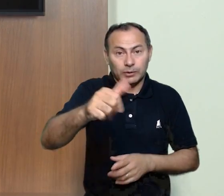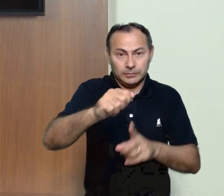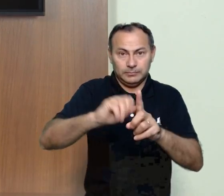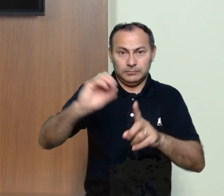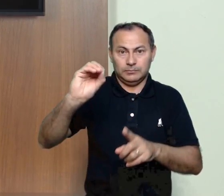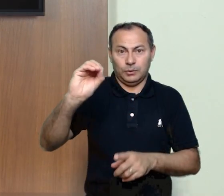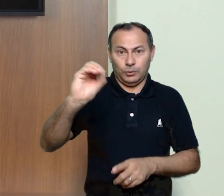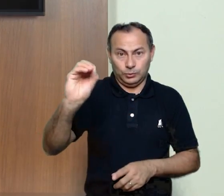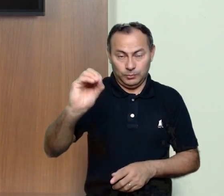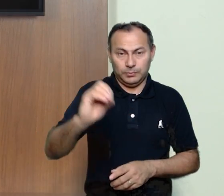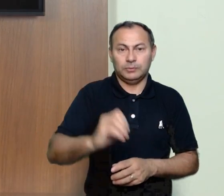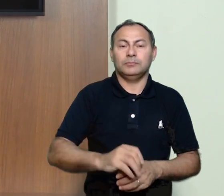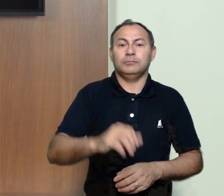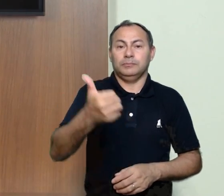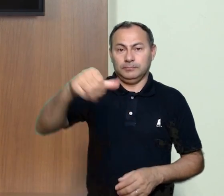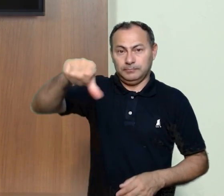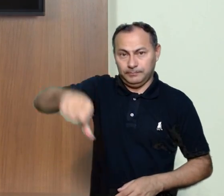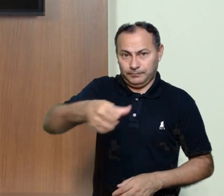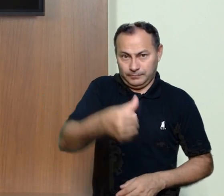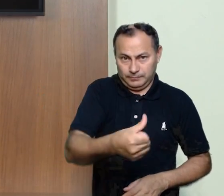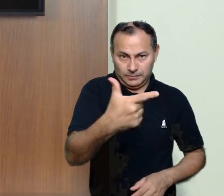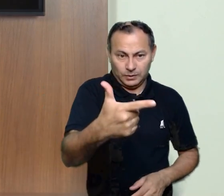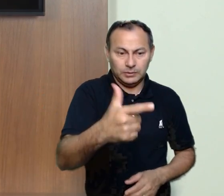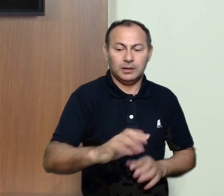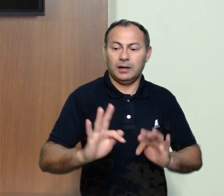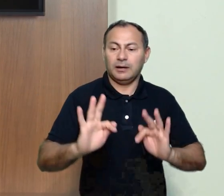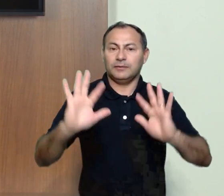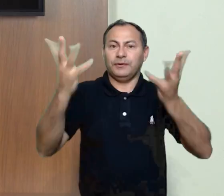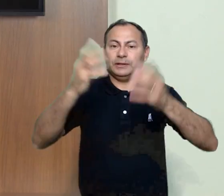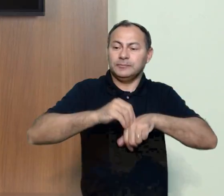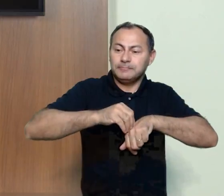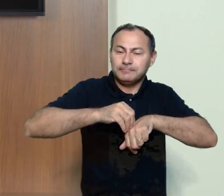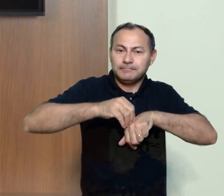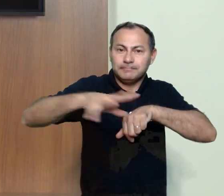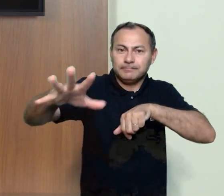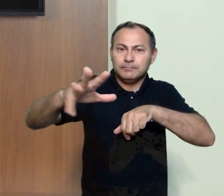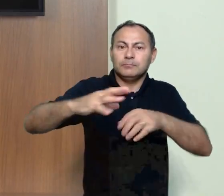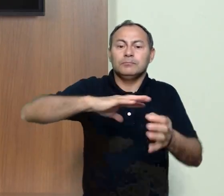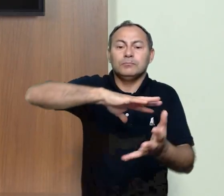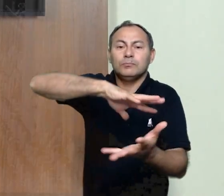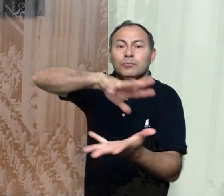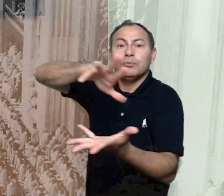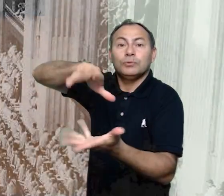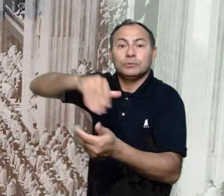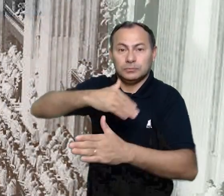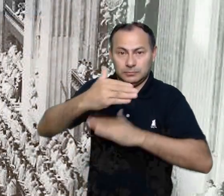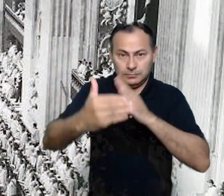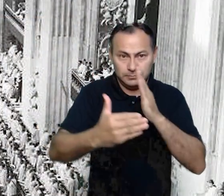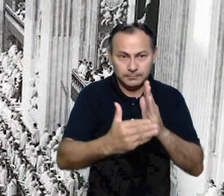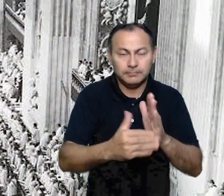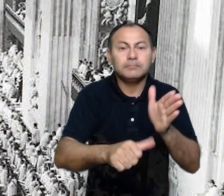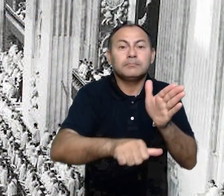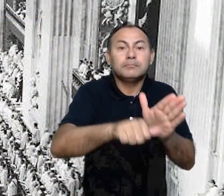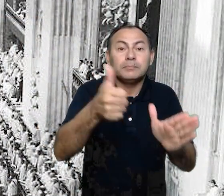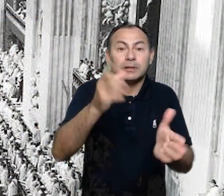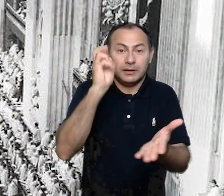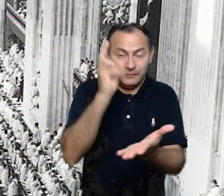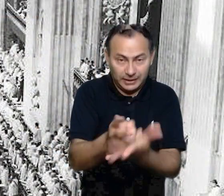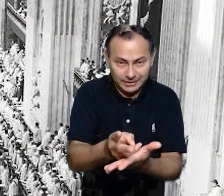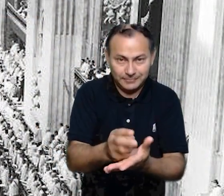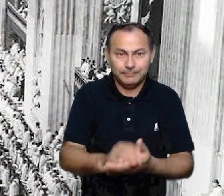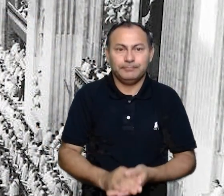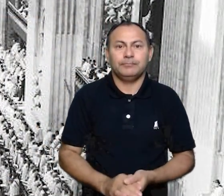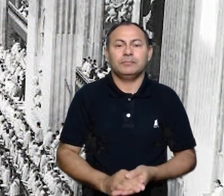de 62, e a cerimônia foi transmitida para o mundo todo. Pela primeira